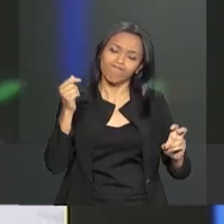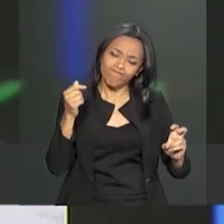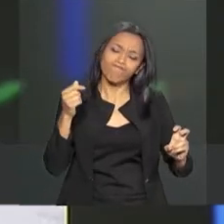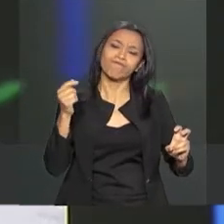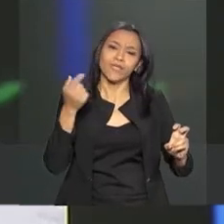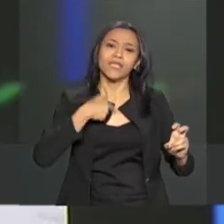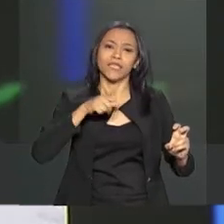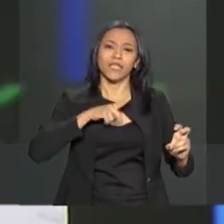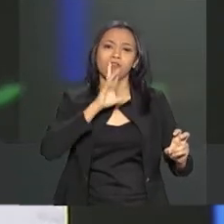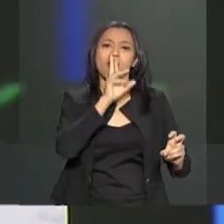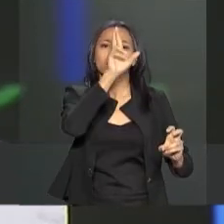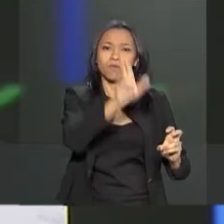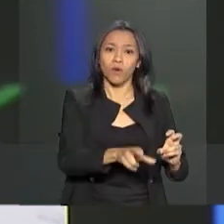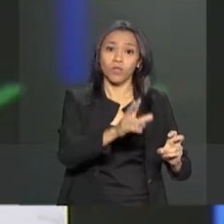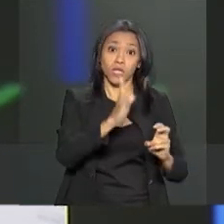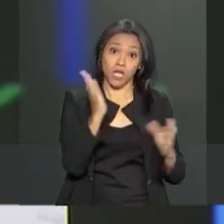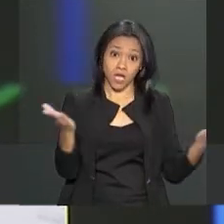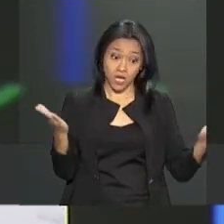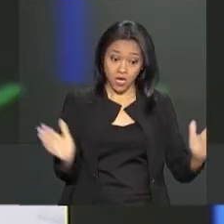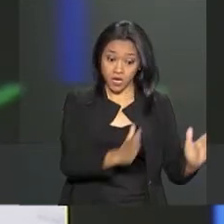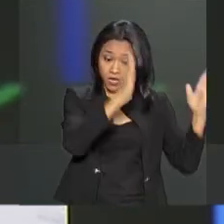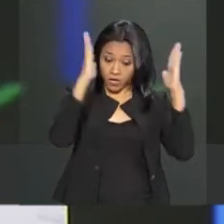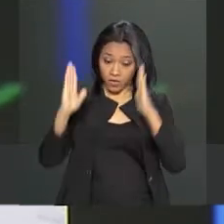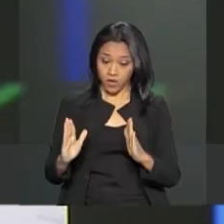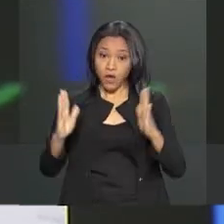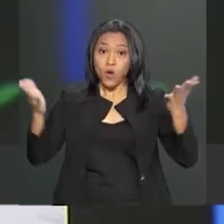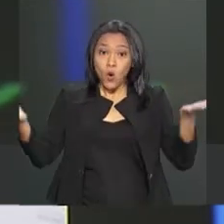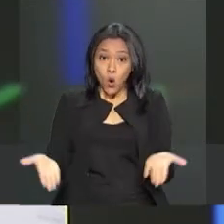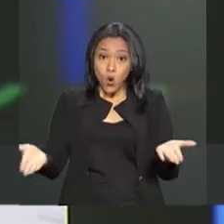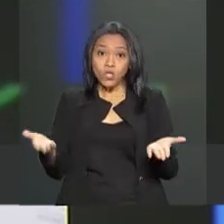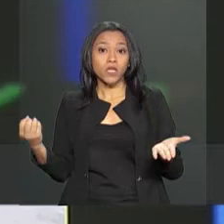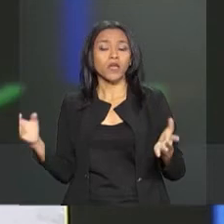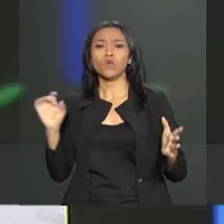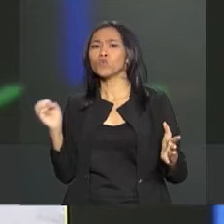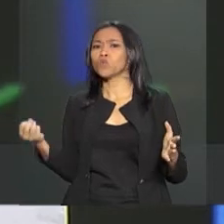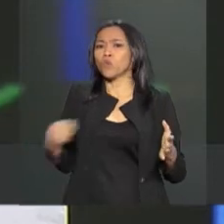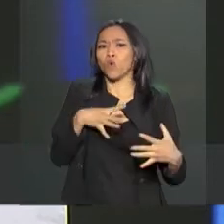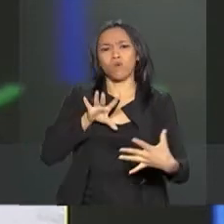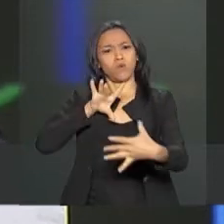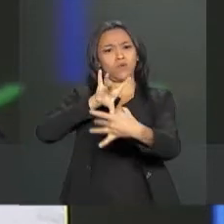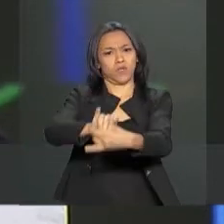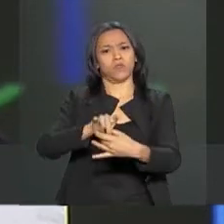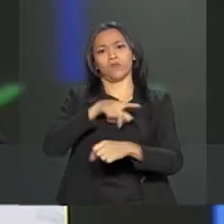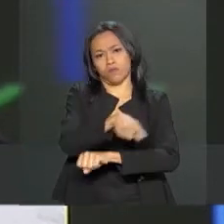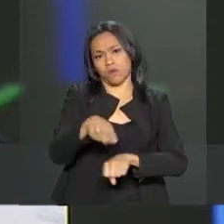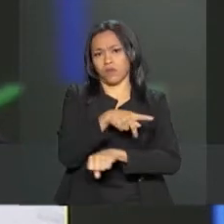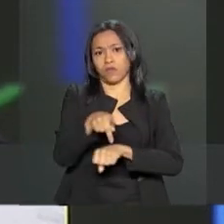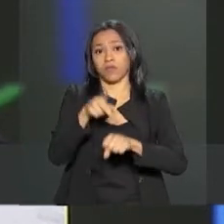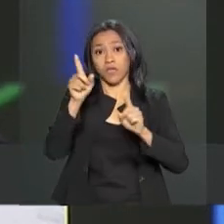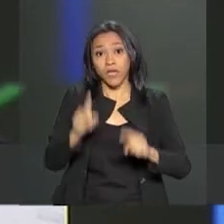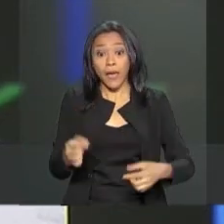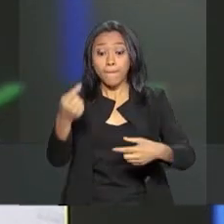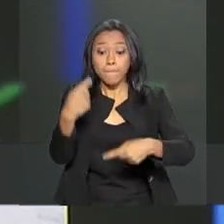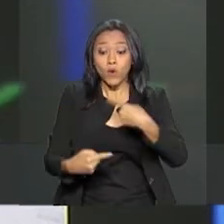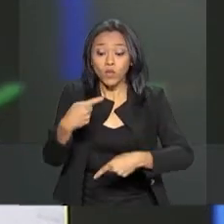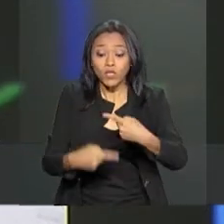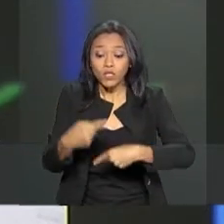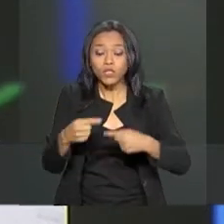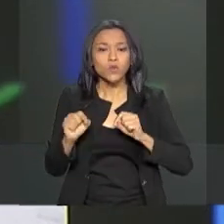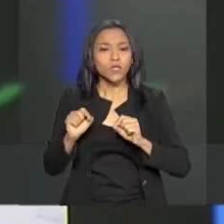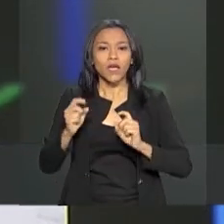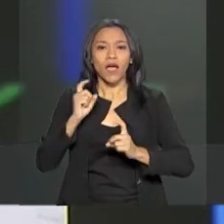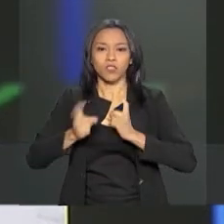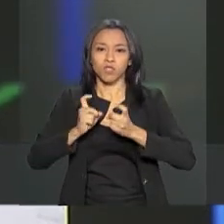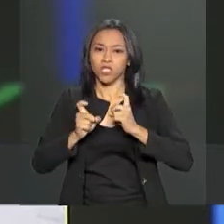o resultado, e agora, a partir de hoje, nós entramos num outro momento do país, que é o momento político-administrativo,